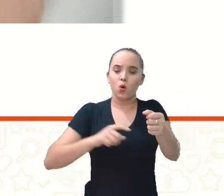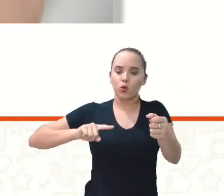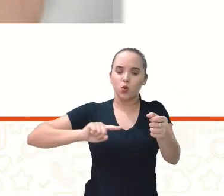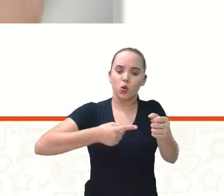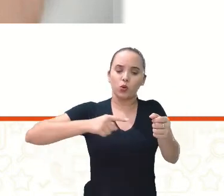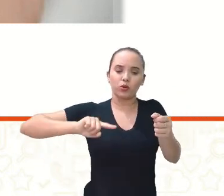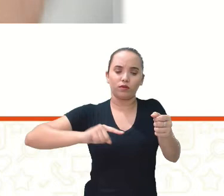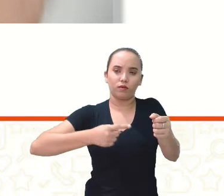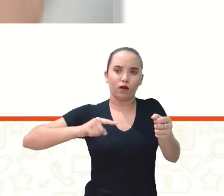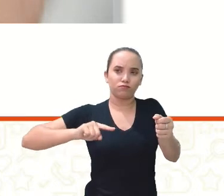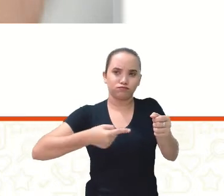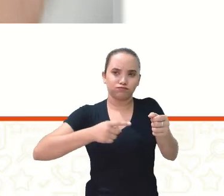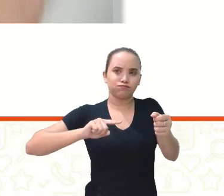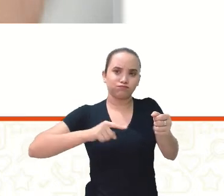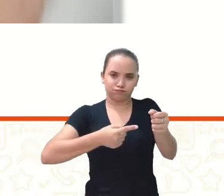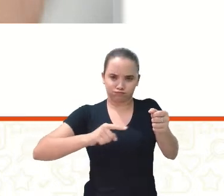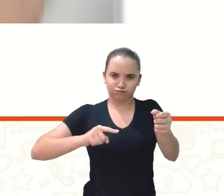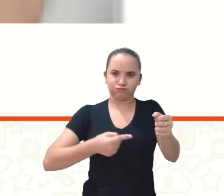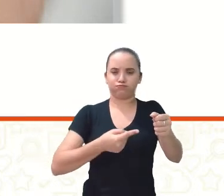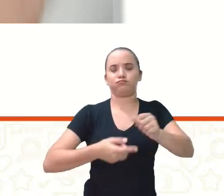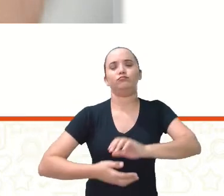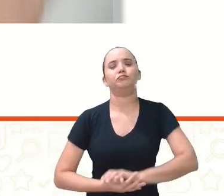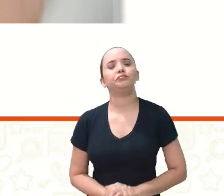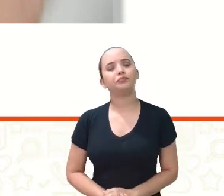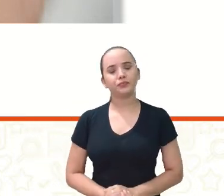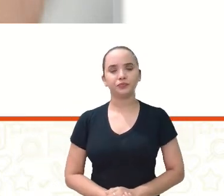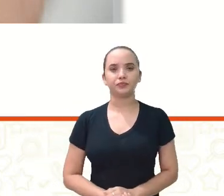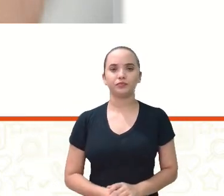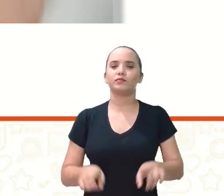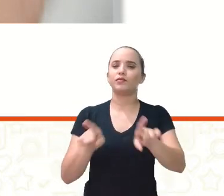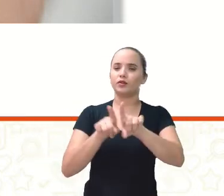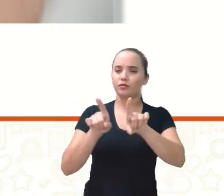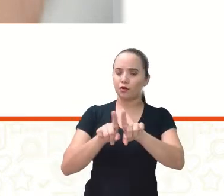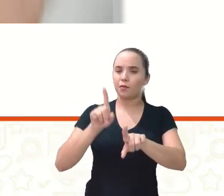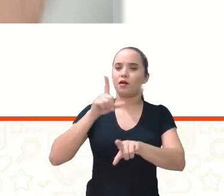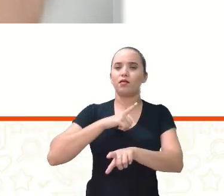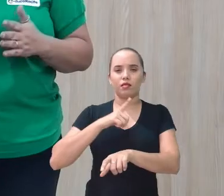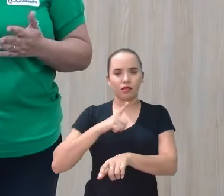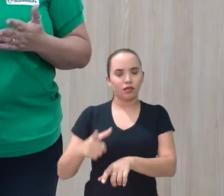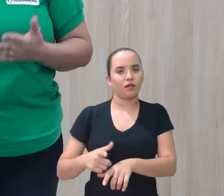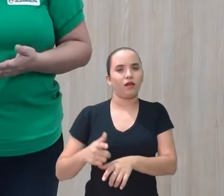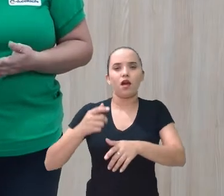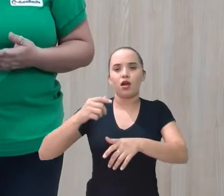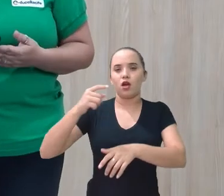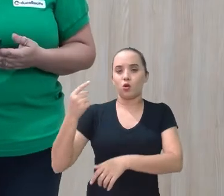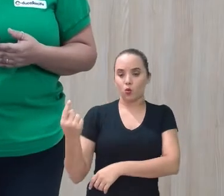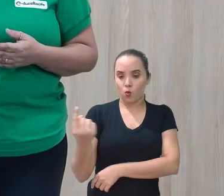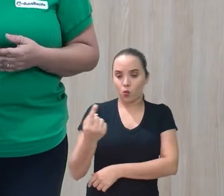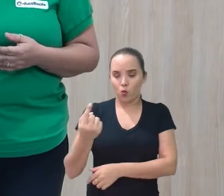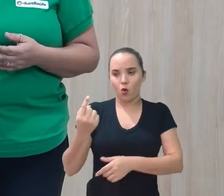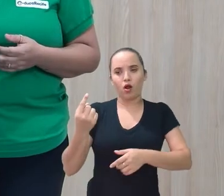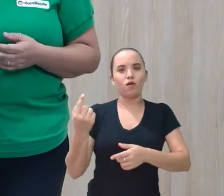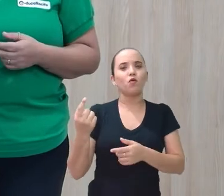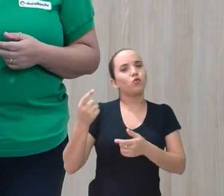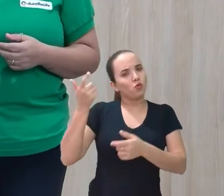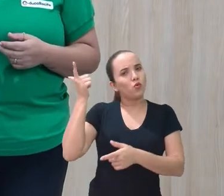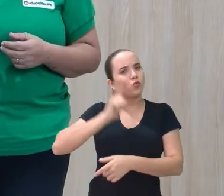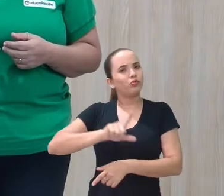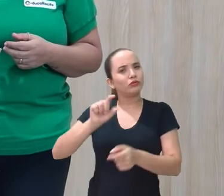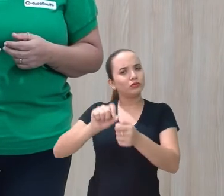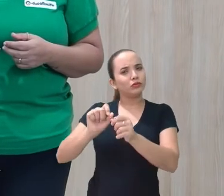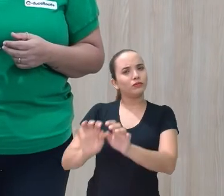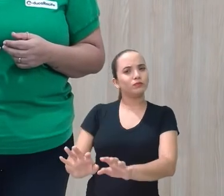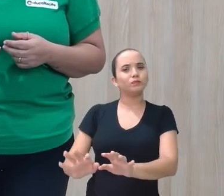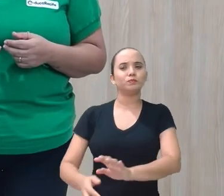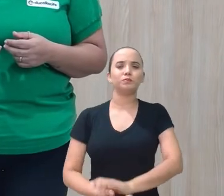esse movimento do punho apontando o lápis, também dando autonomia para esse estudante.